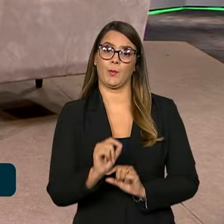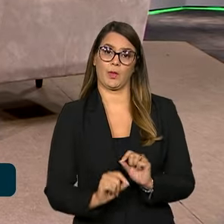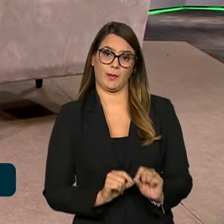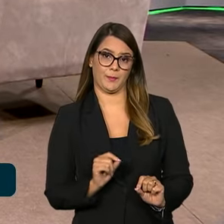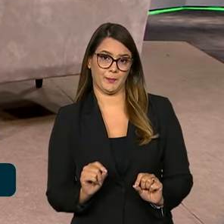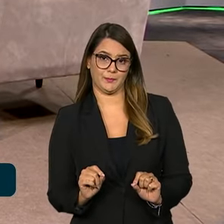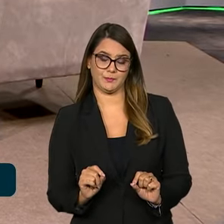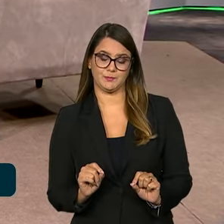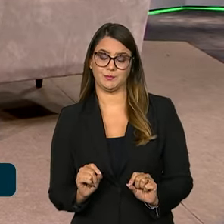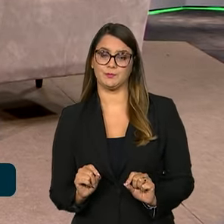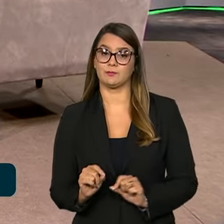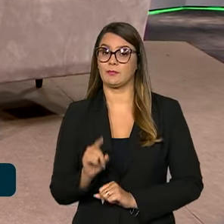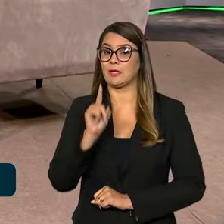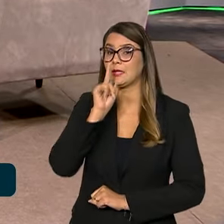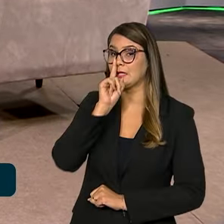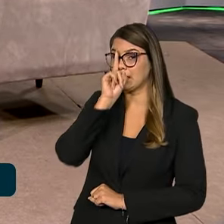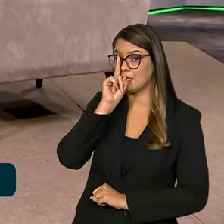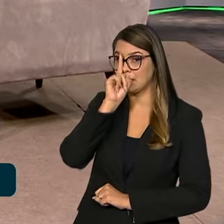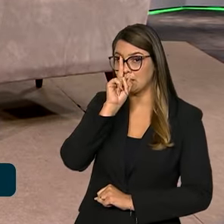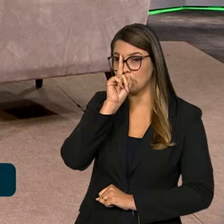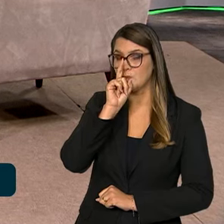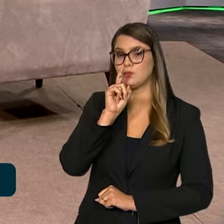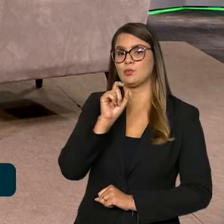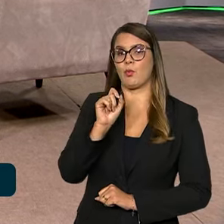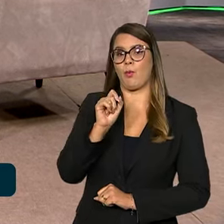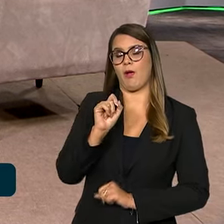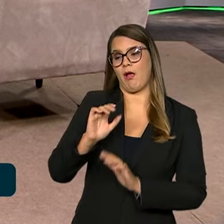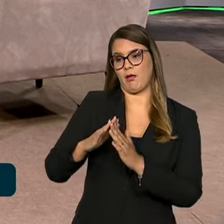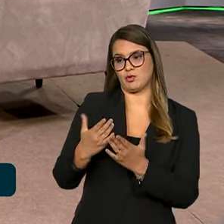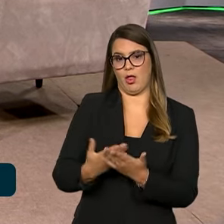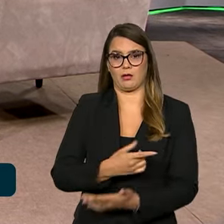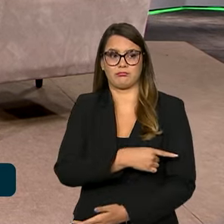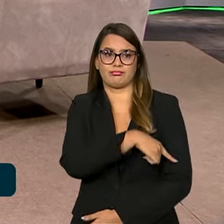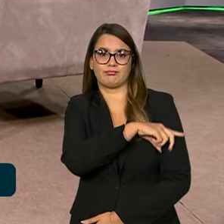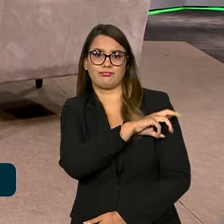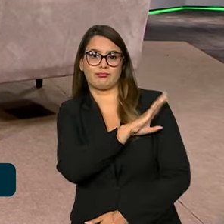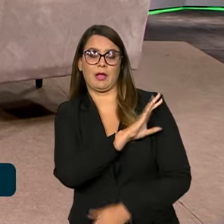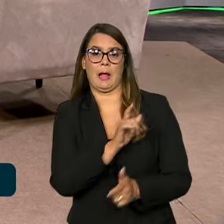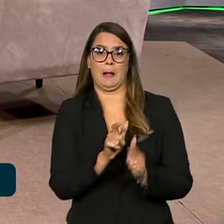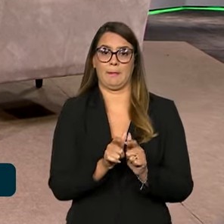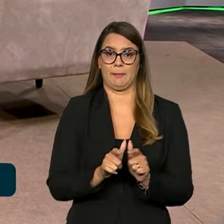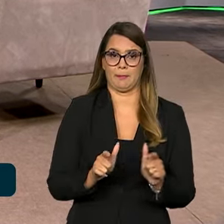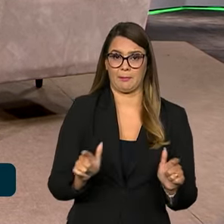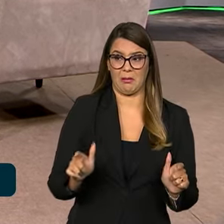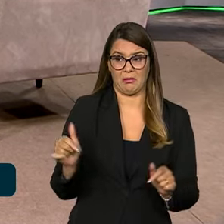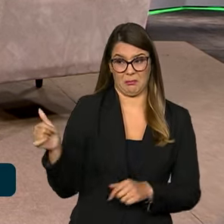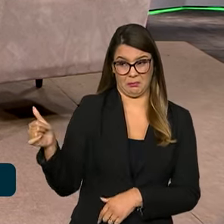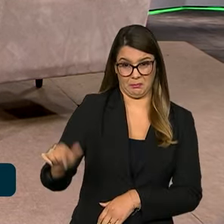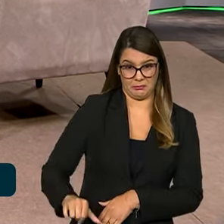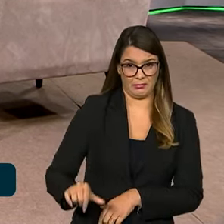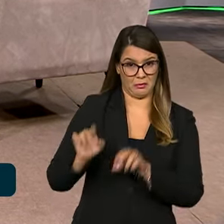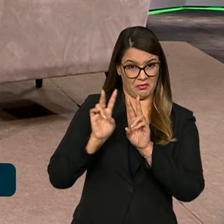isso um risco paraa escolaridade das crianças grande parte das mazelas que